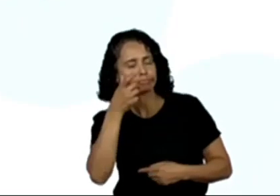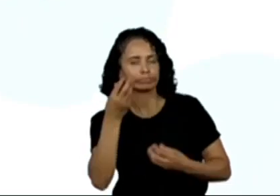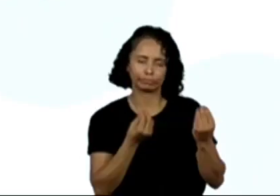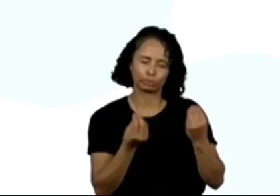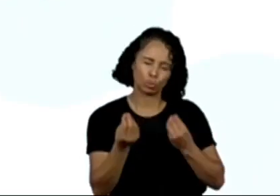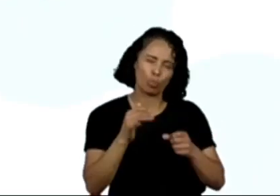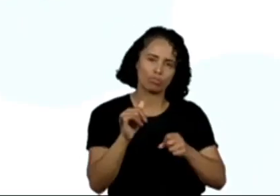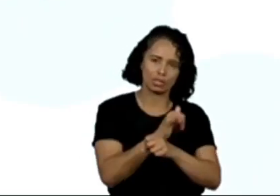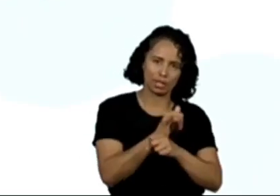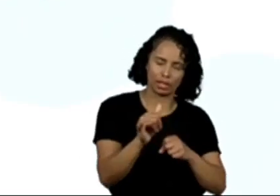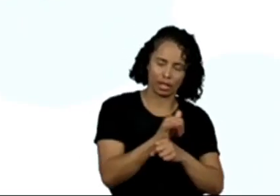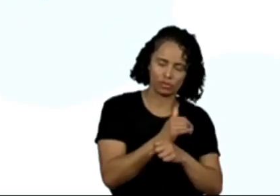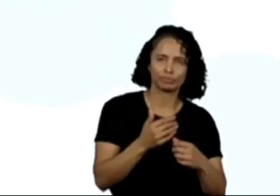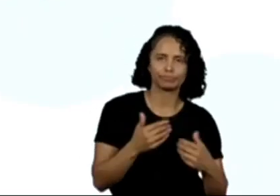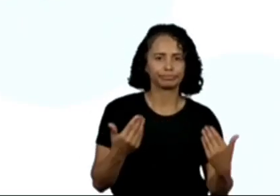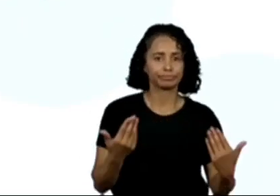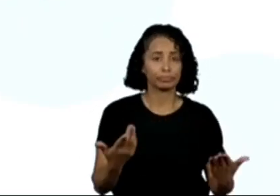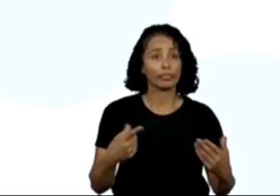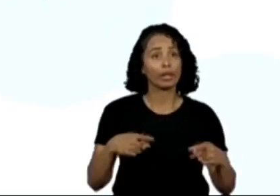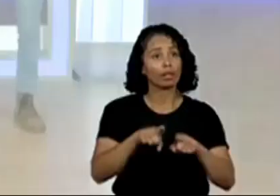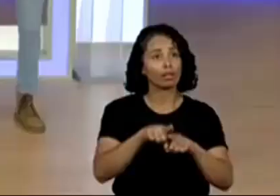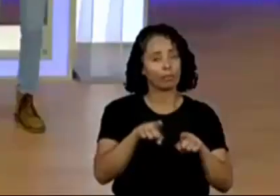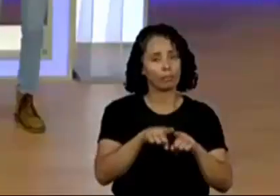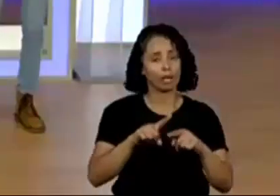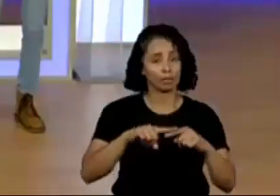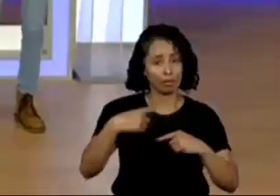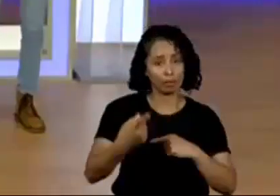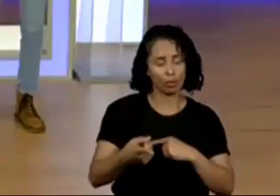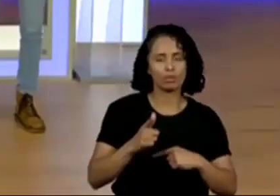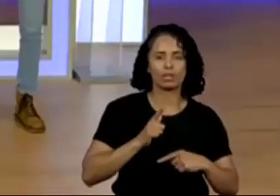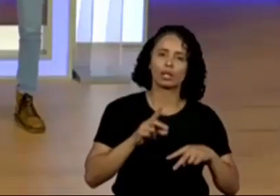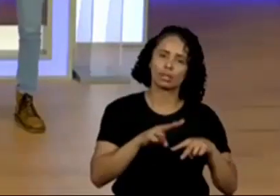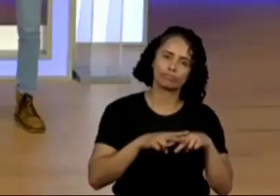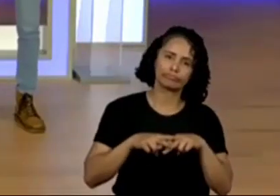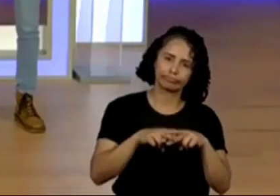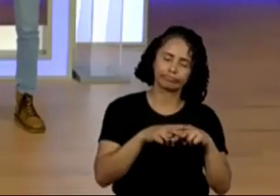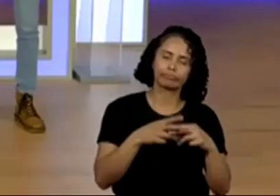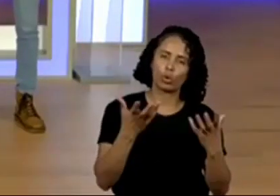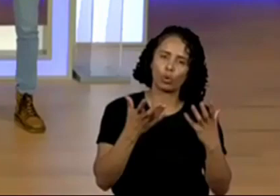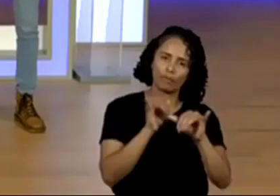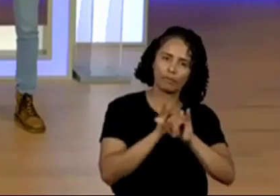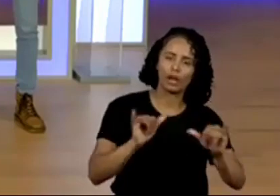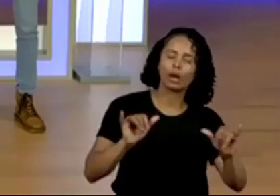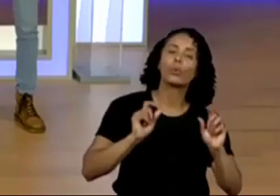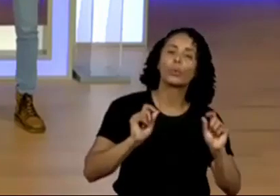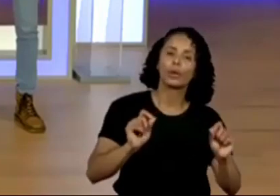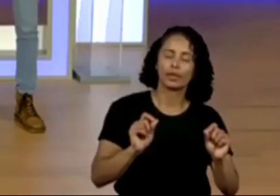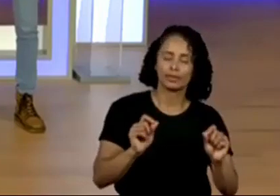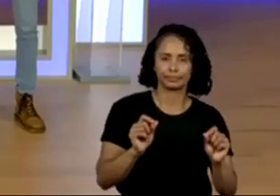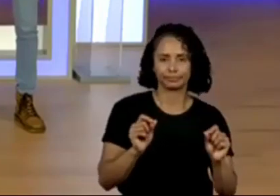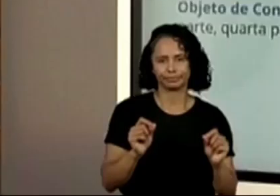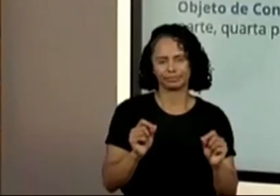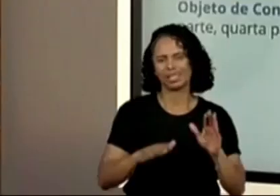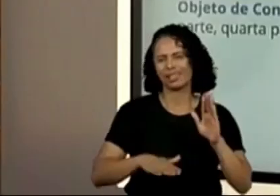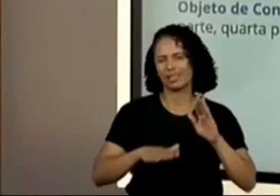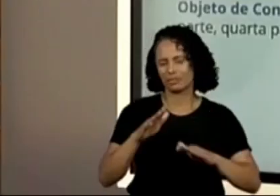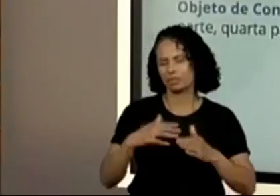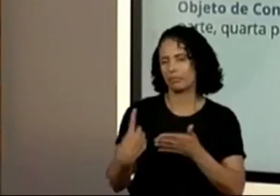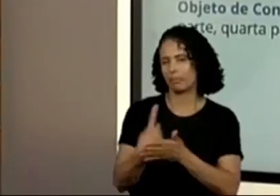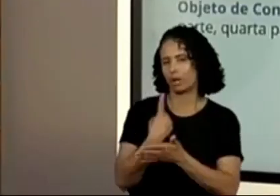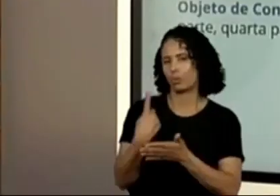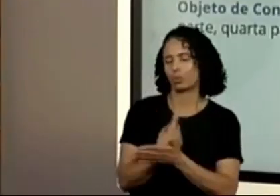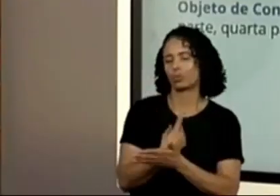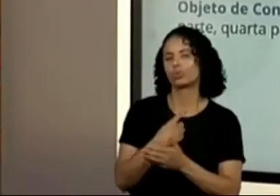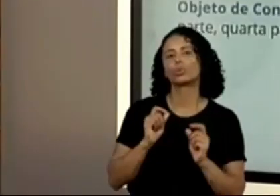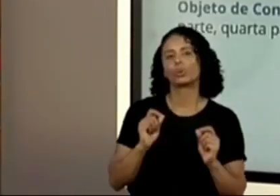parte e a 10ª parte. Algumas ressalvas que eu quero orientar vocês, que é o seguinte: muitos até me perguntaram, me